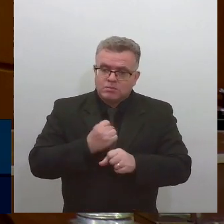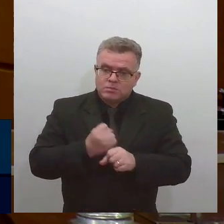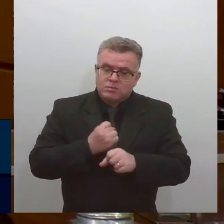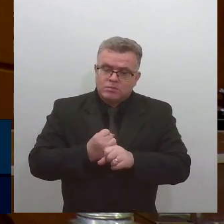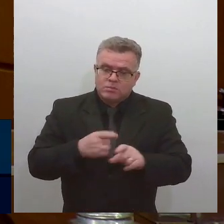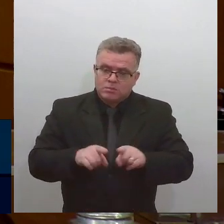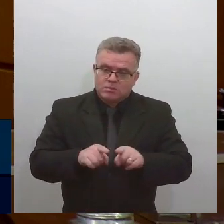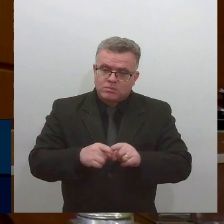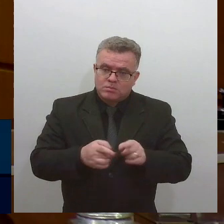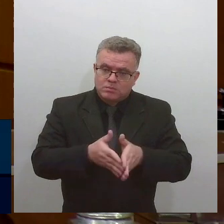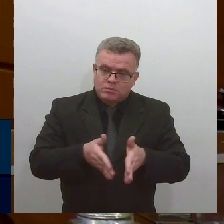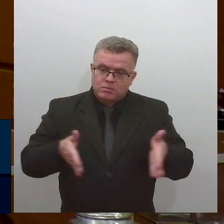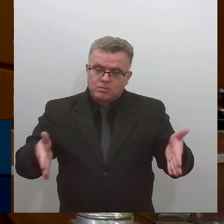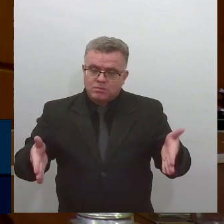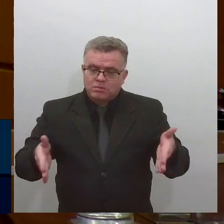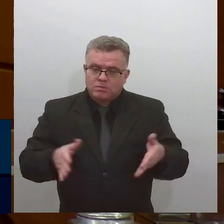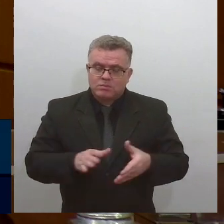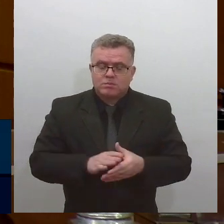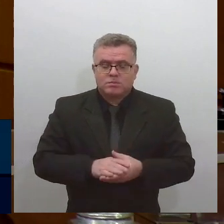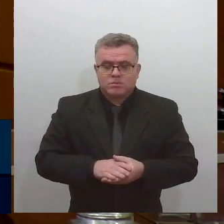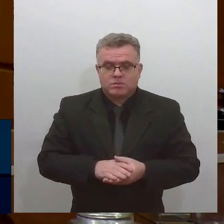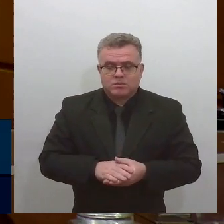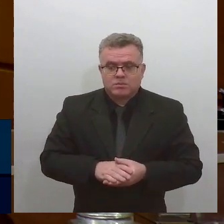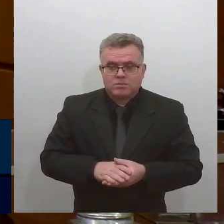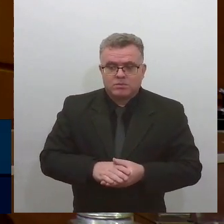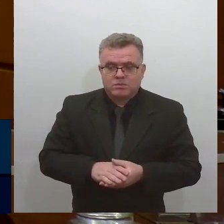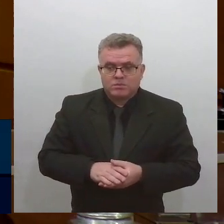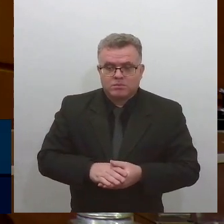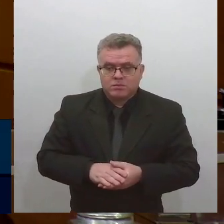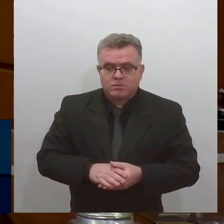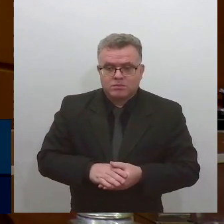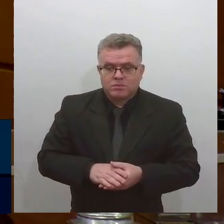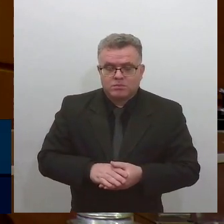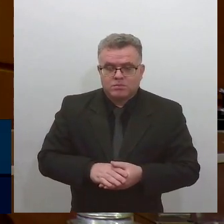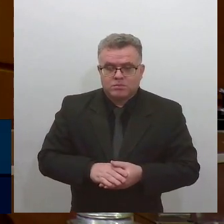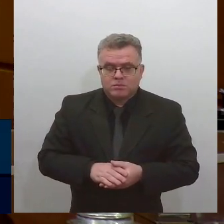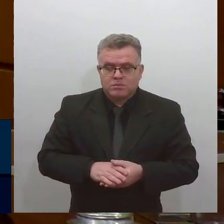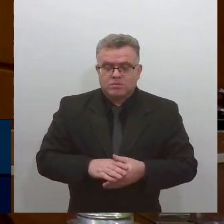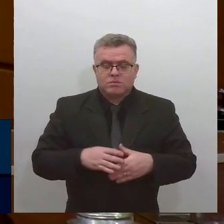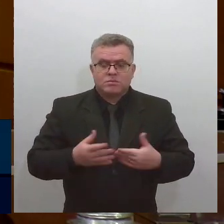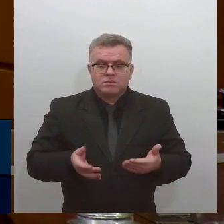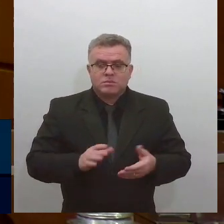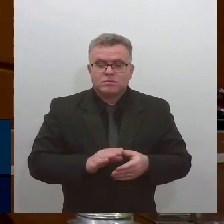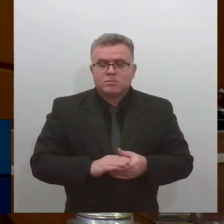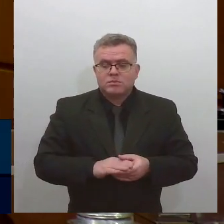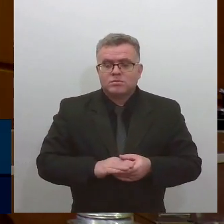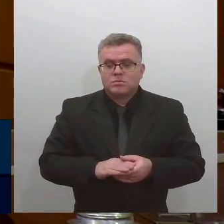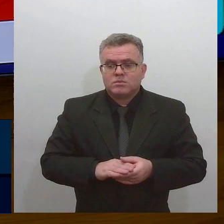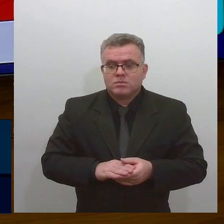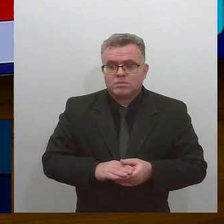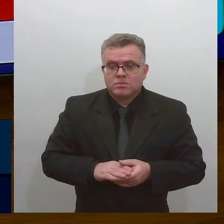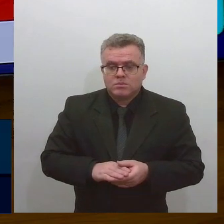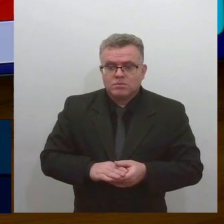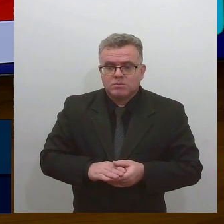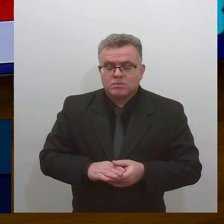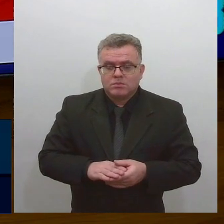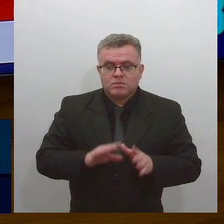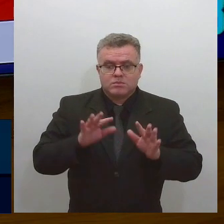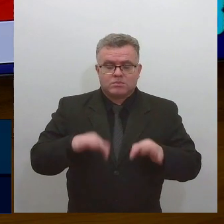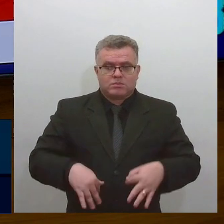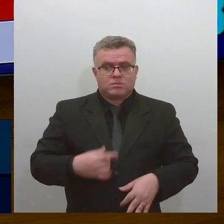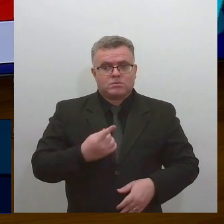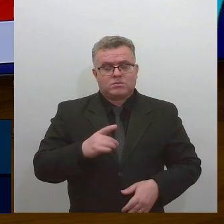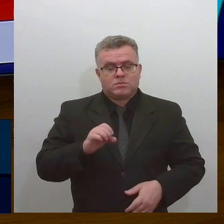ampliação então falando um pouquinho por exemplo da conclusão da BR101 Sergipe né a obra tá em